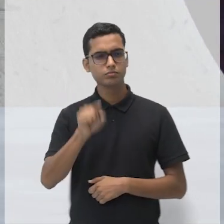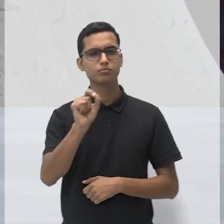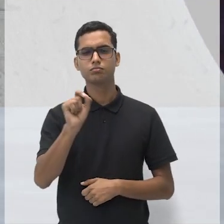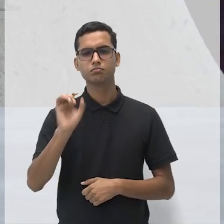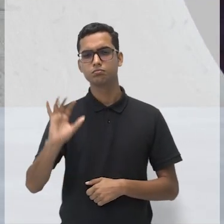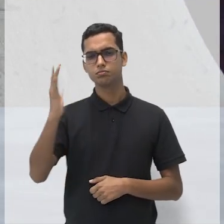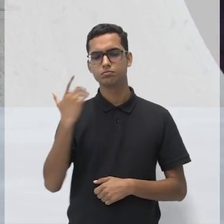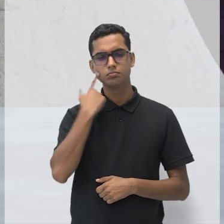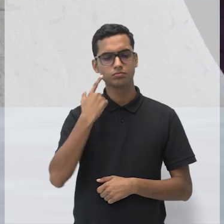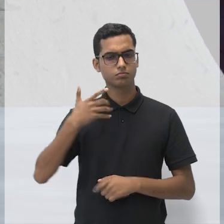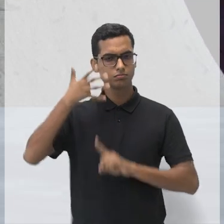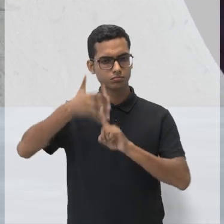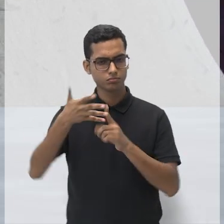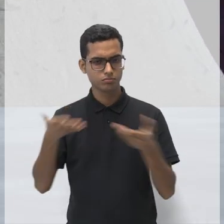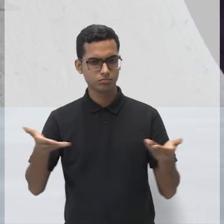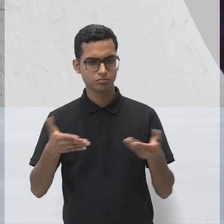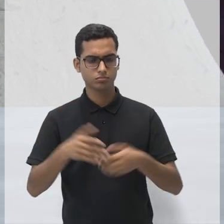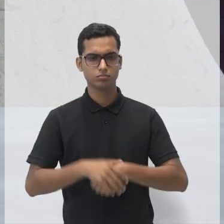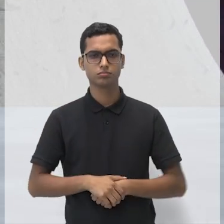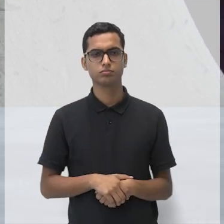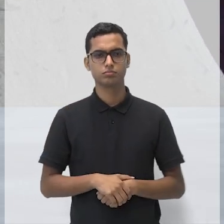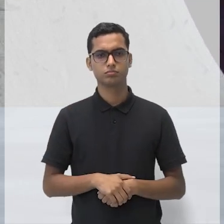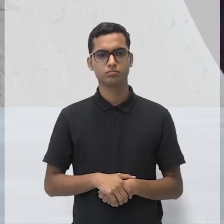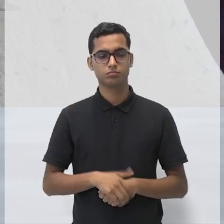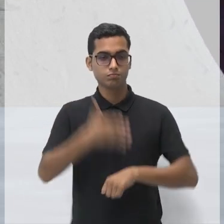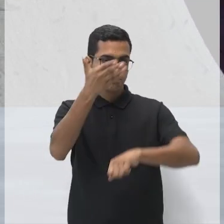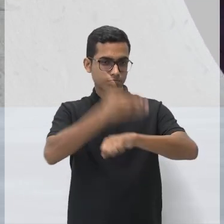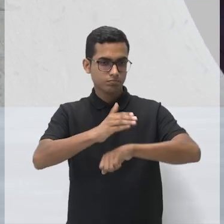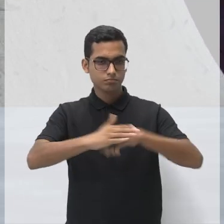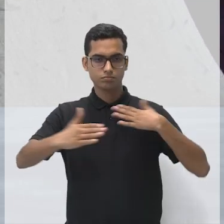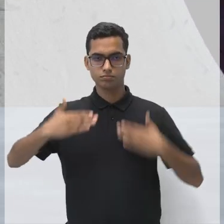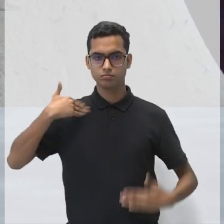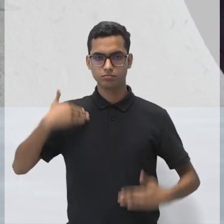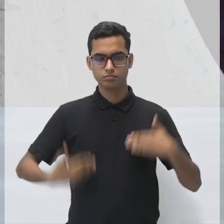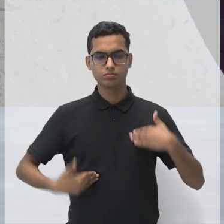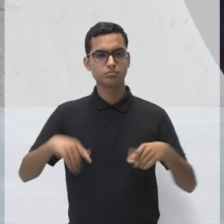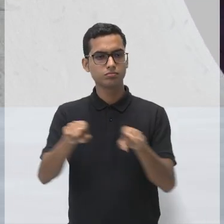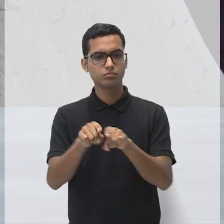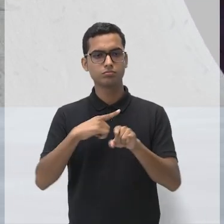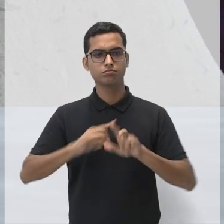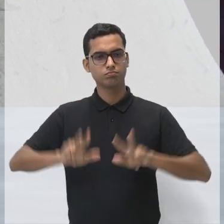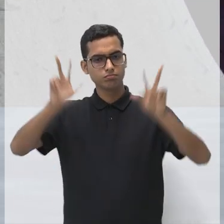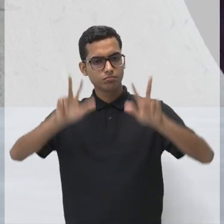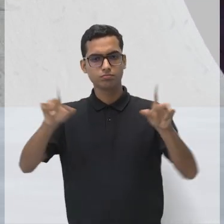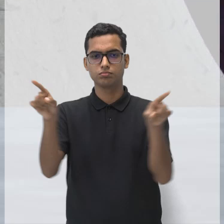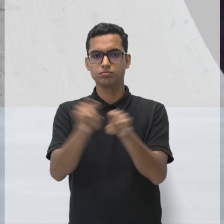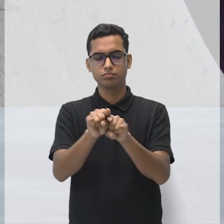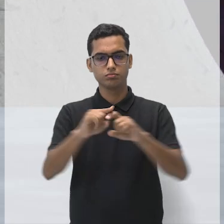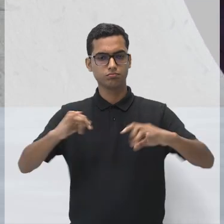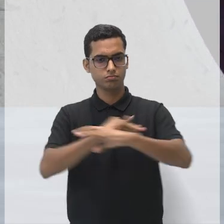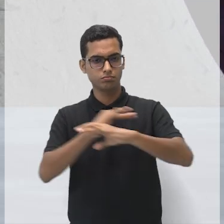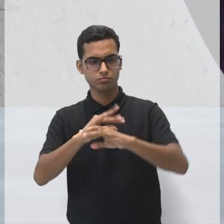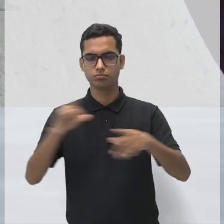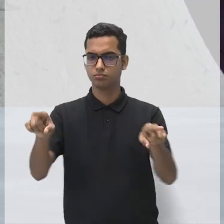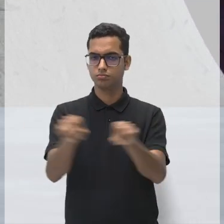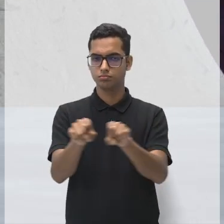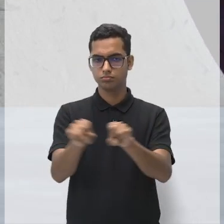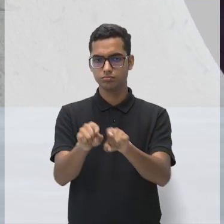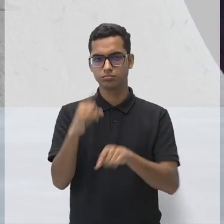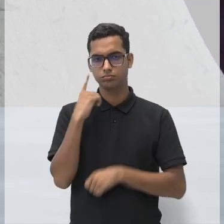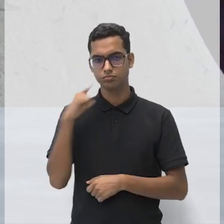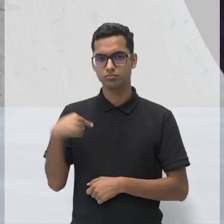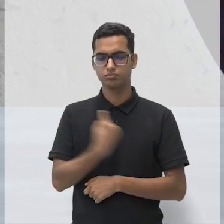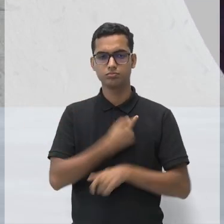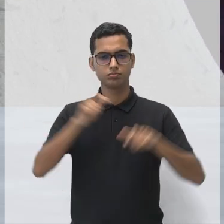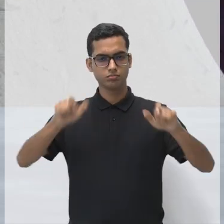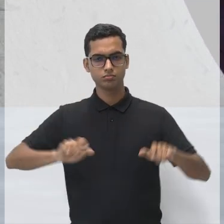será que eu vou falar? Nós vamos falar sobre as práticas corporais de aventura urbana, porque nós